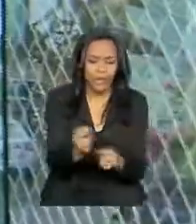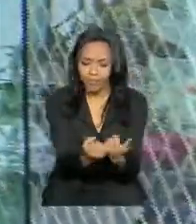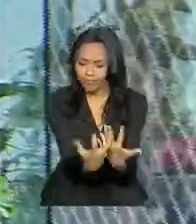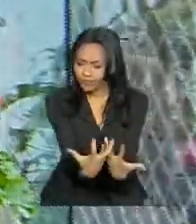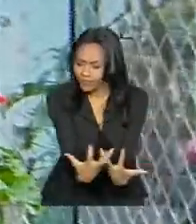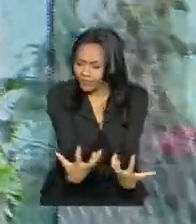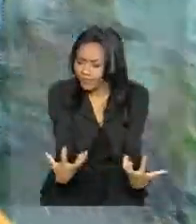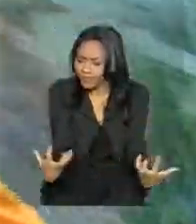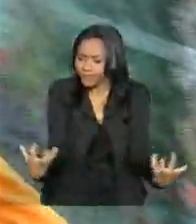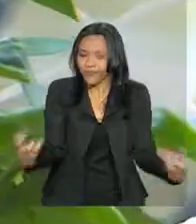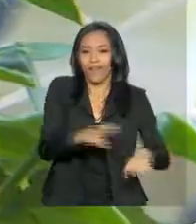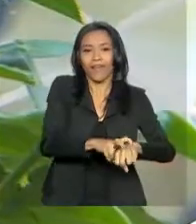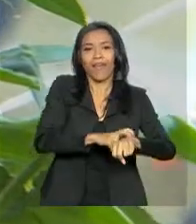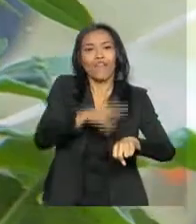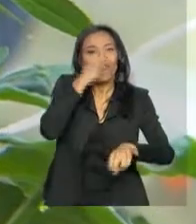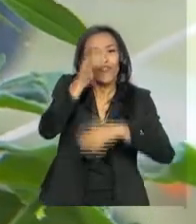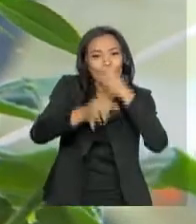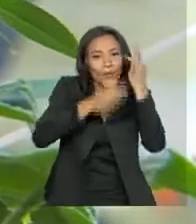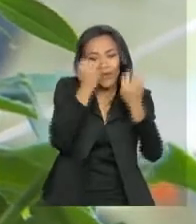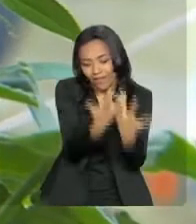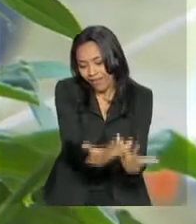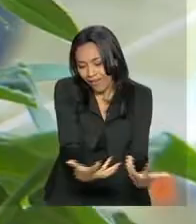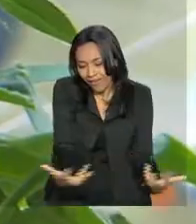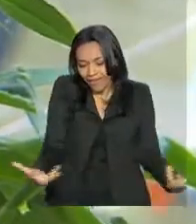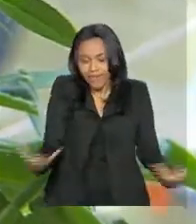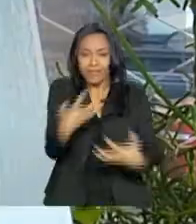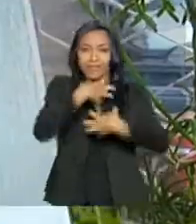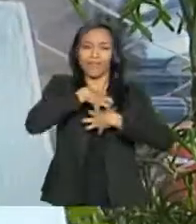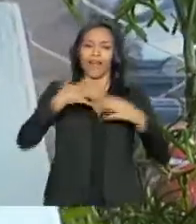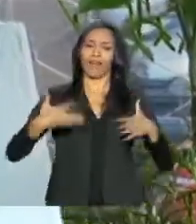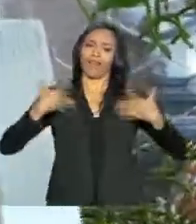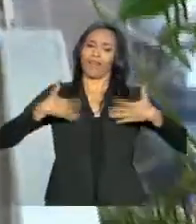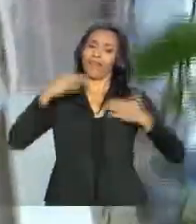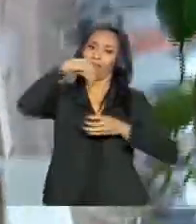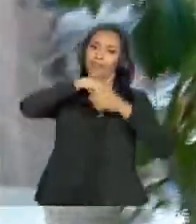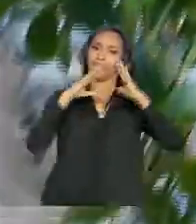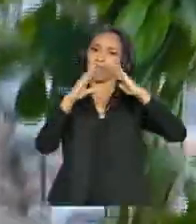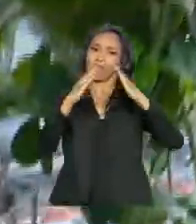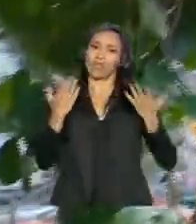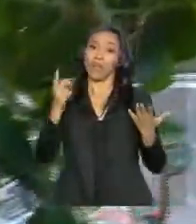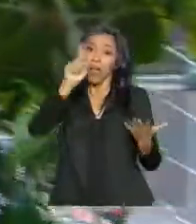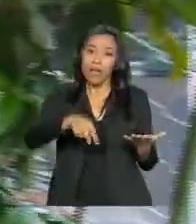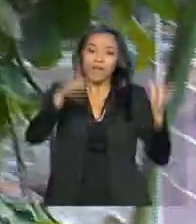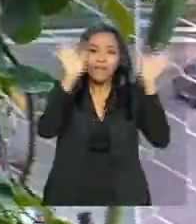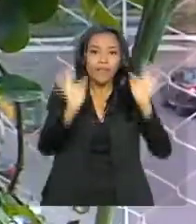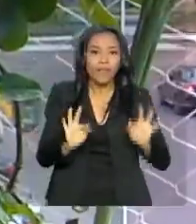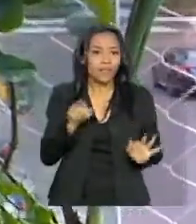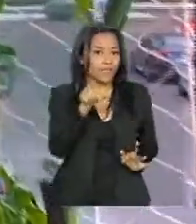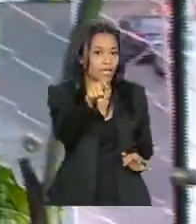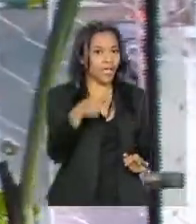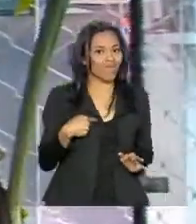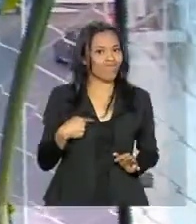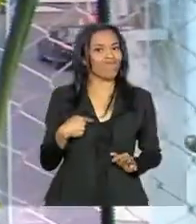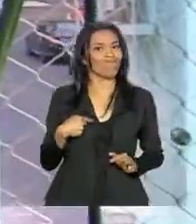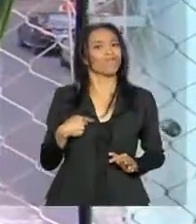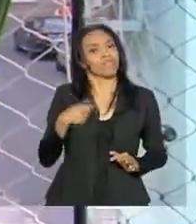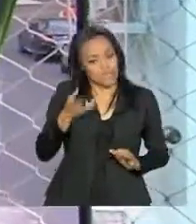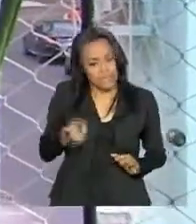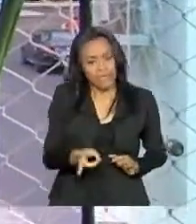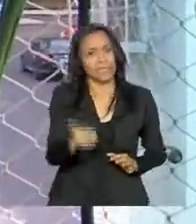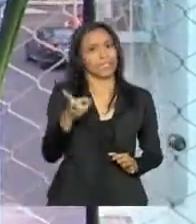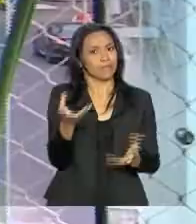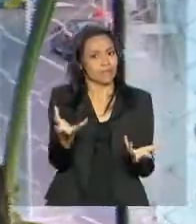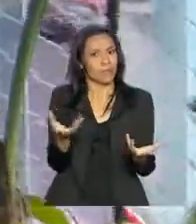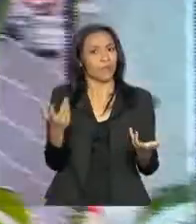ela conta que as flores trazem alegria pra casa e felicidade é algo de que maria do carmo não abre mão ainda